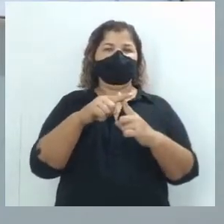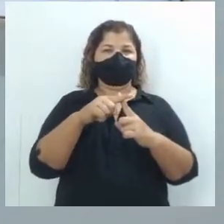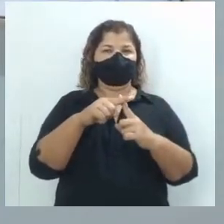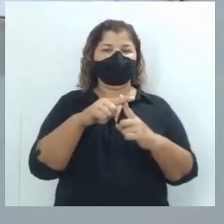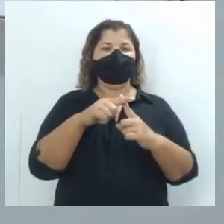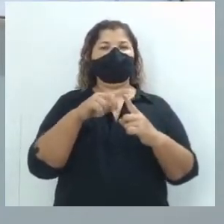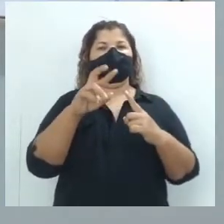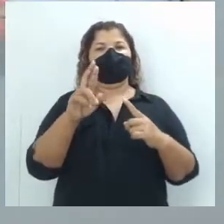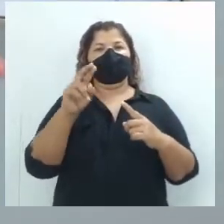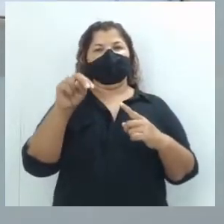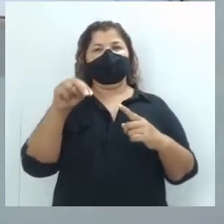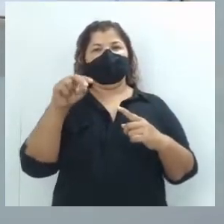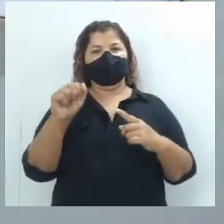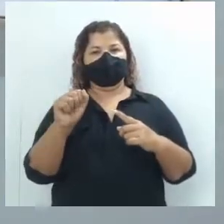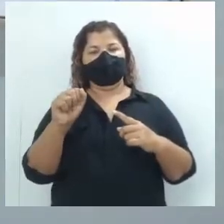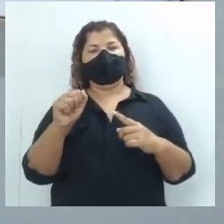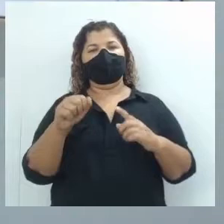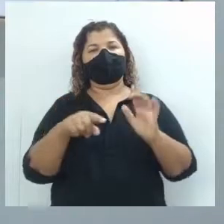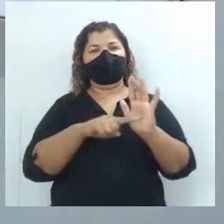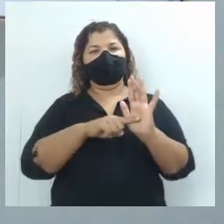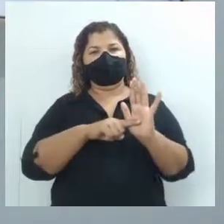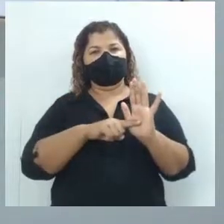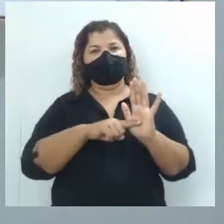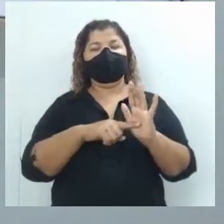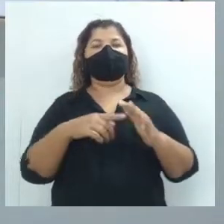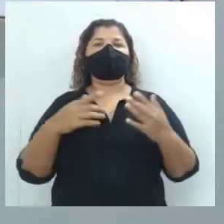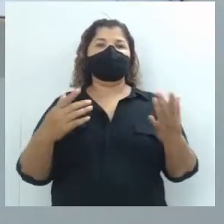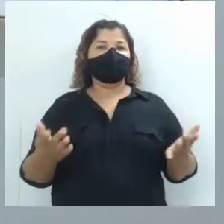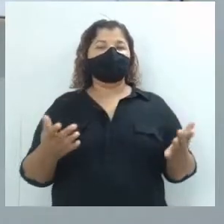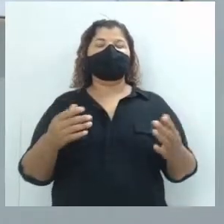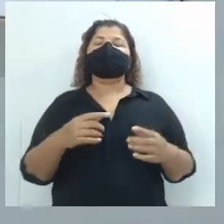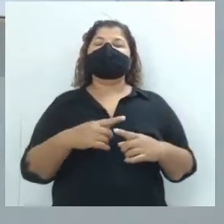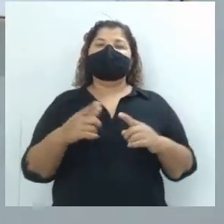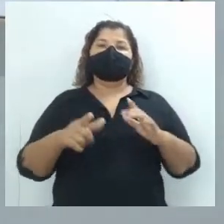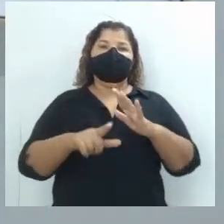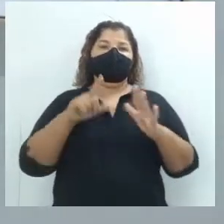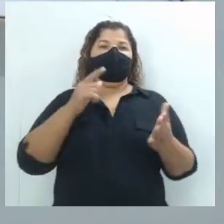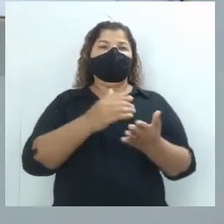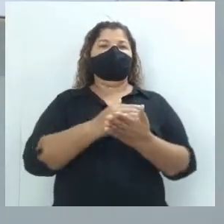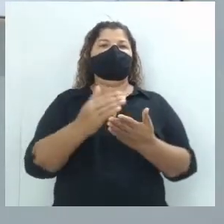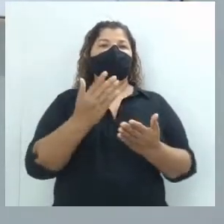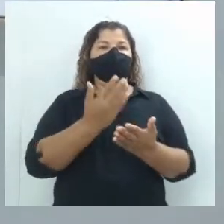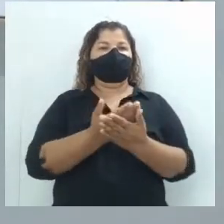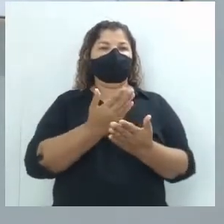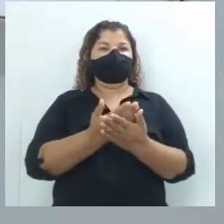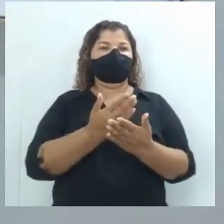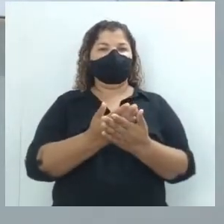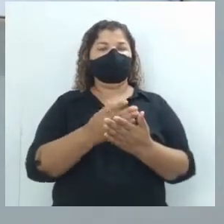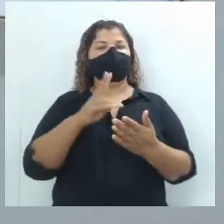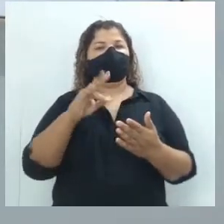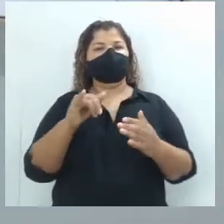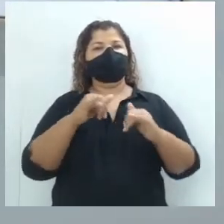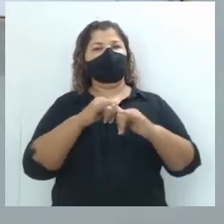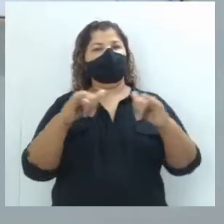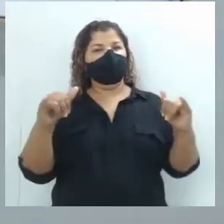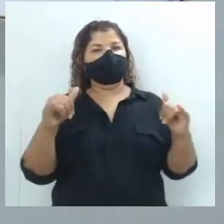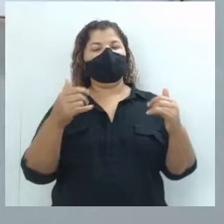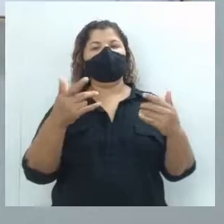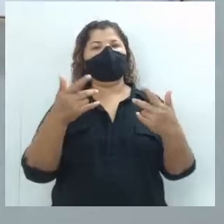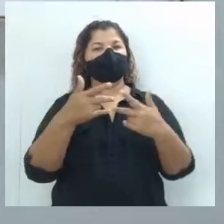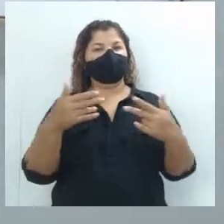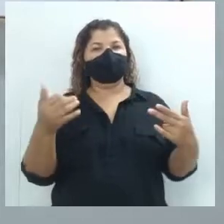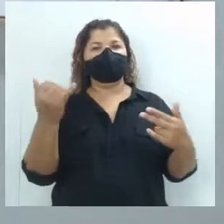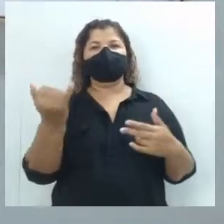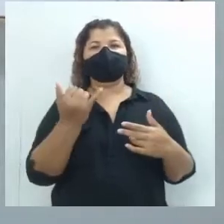positivo e o RNA negativo, beleza? Mas assim, antes da aula começar, eu preciso dar alguns informes. E assim, eu sei que tem muita gente